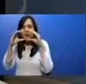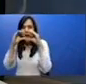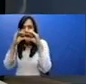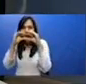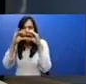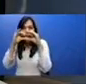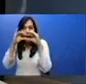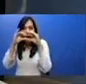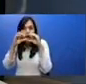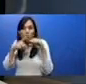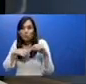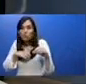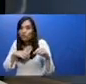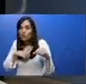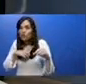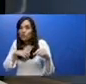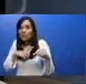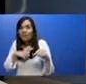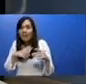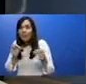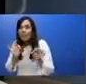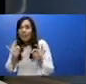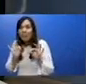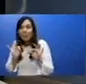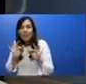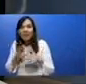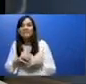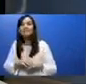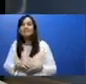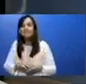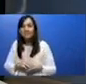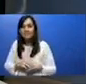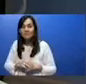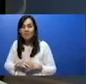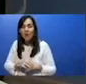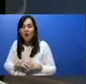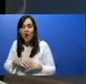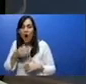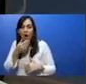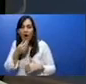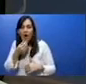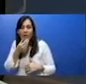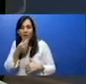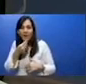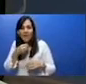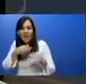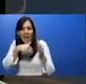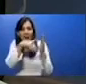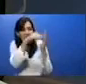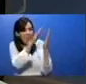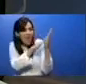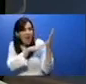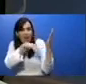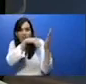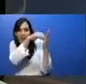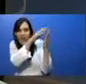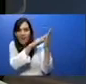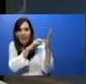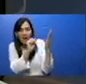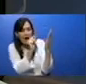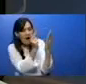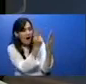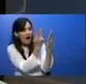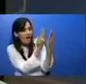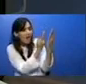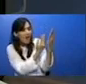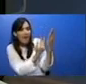fotográficas ainda não existiam, os artistas usavam o pincel aqui, ó, como